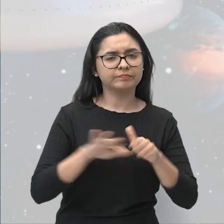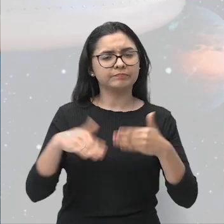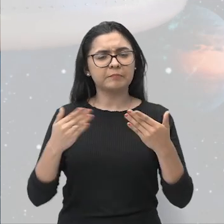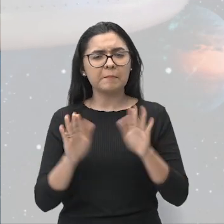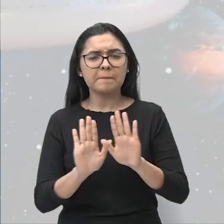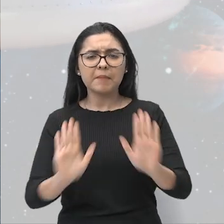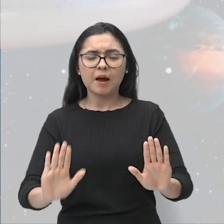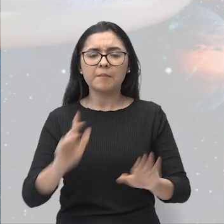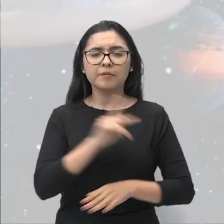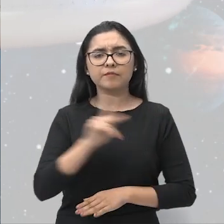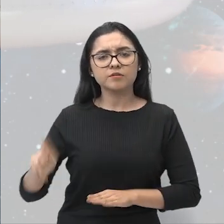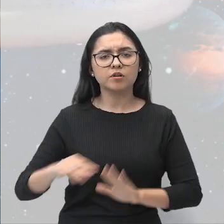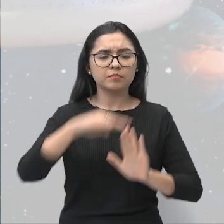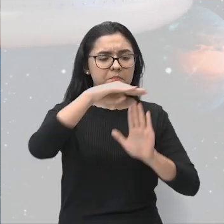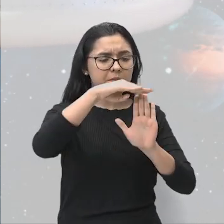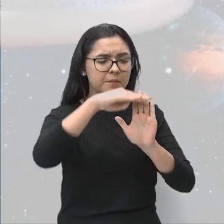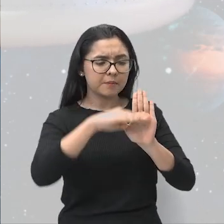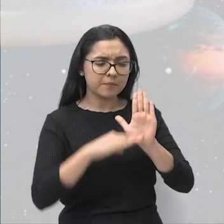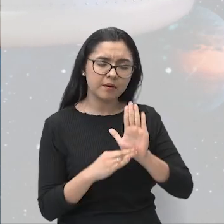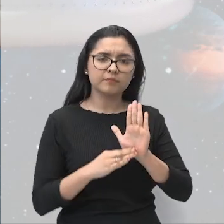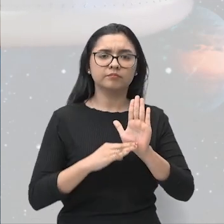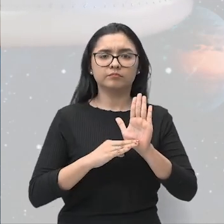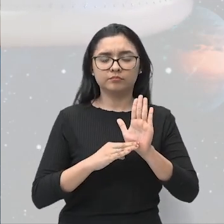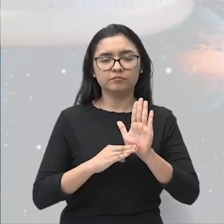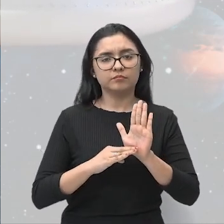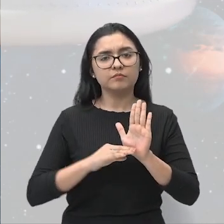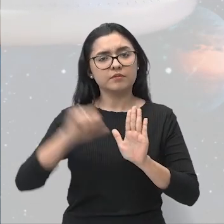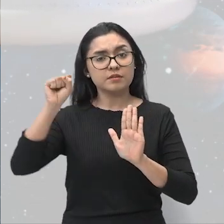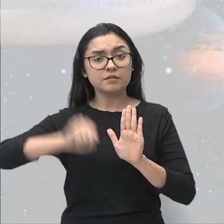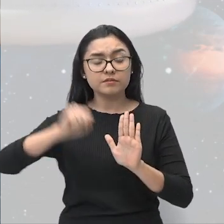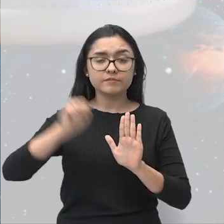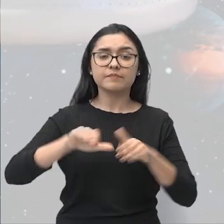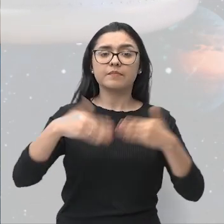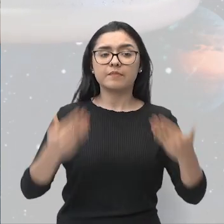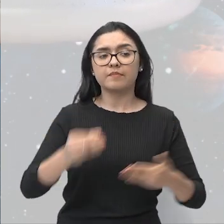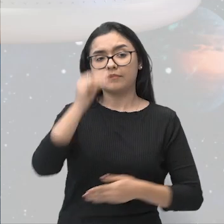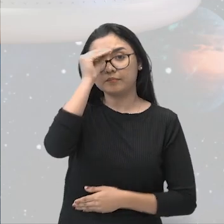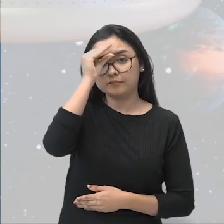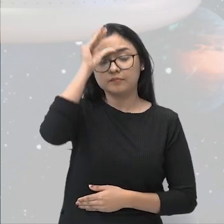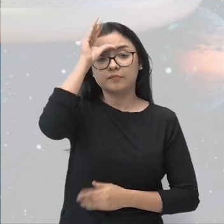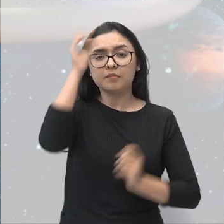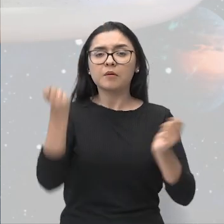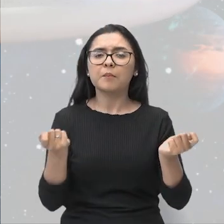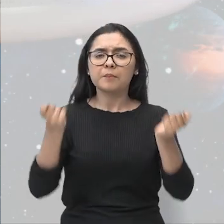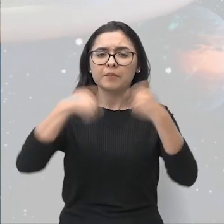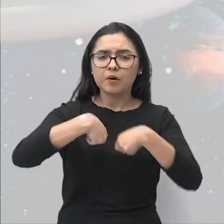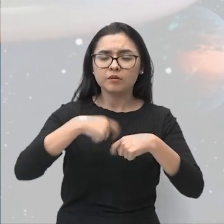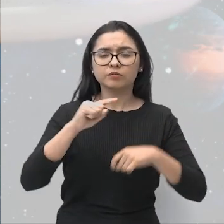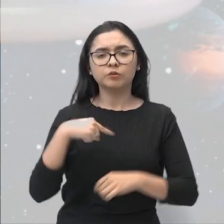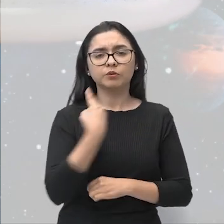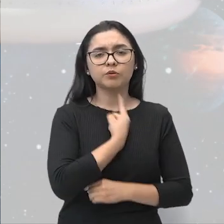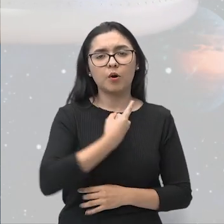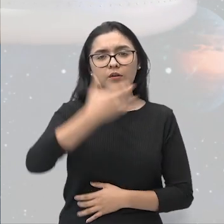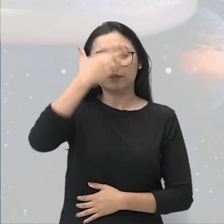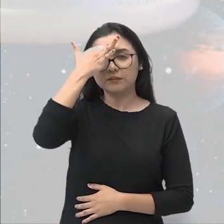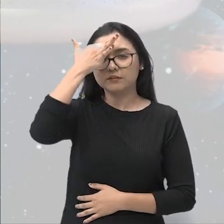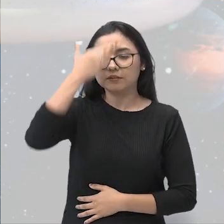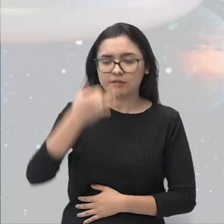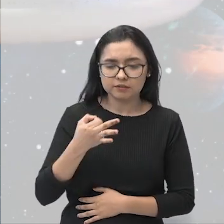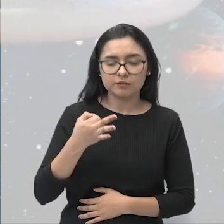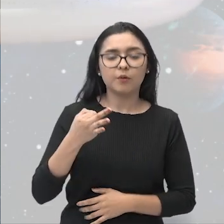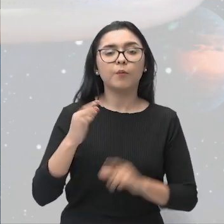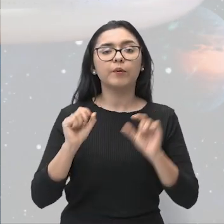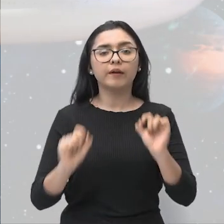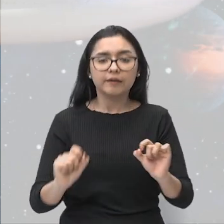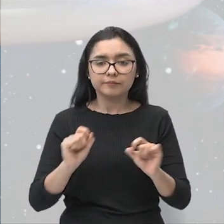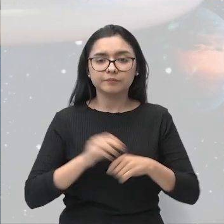níveis de organização? Sim, esse conhecimento nos permite entender a